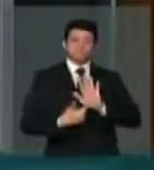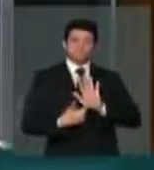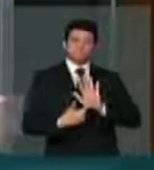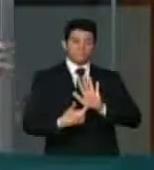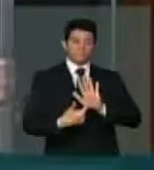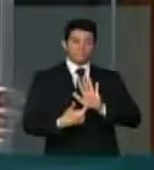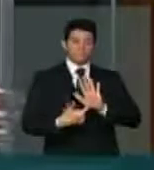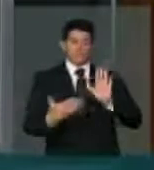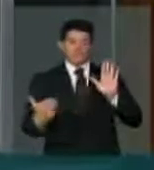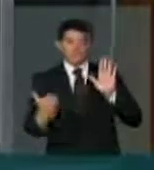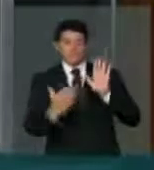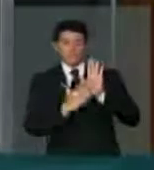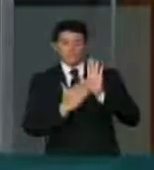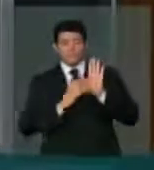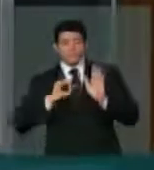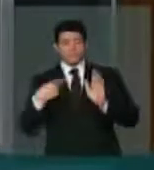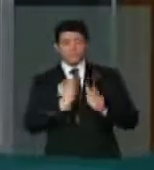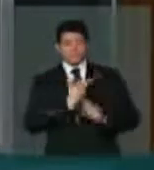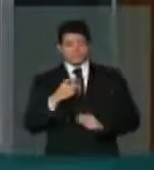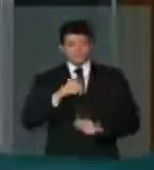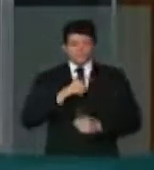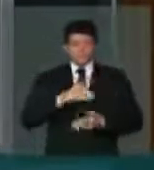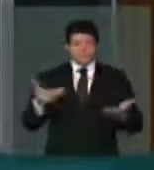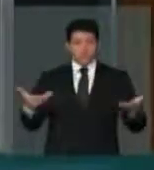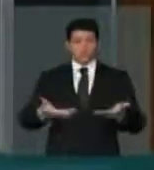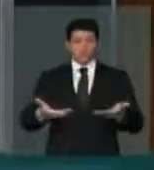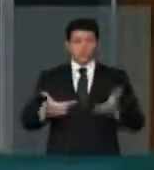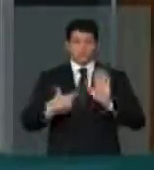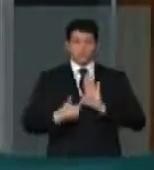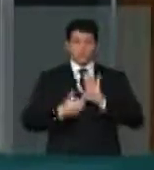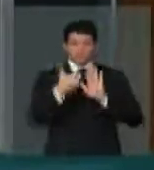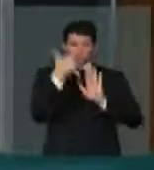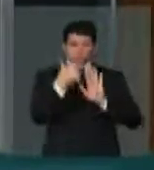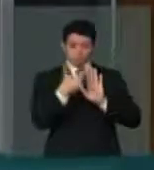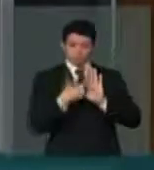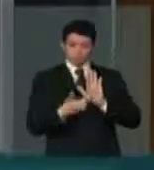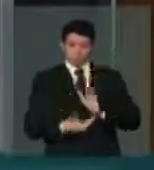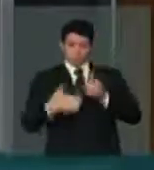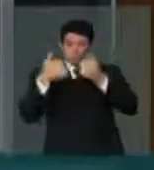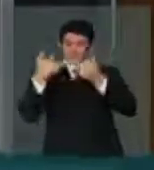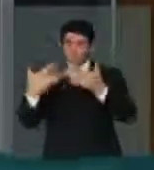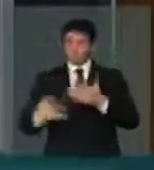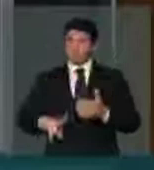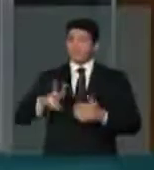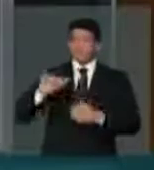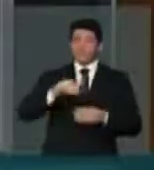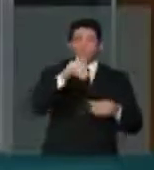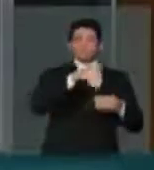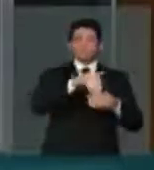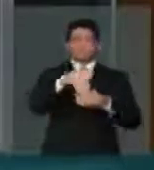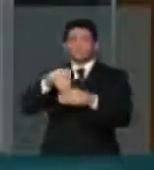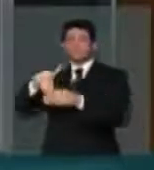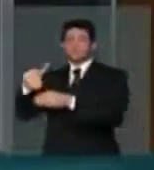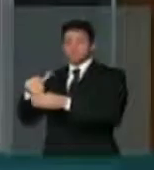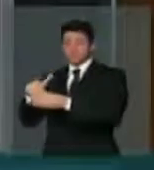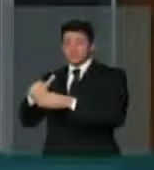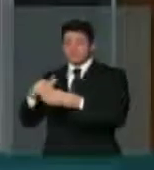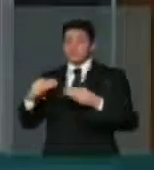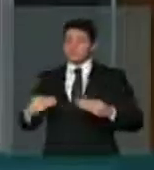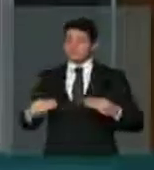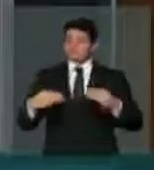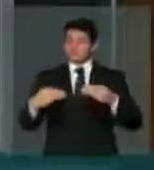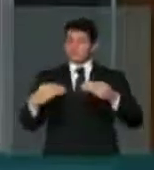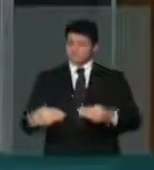A proposta que está sendo administrada e colocada em votação pelo ministro da